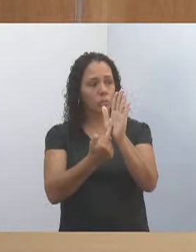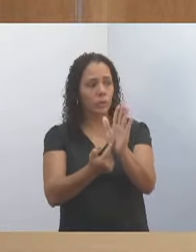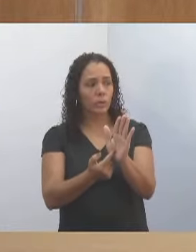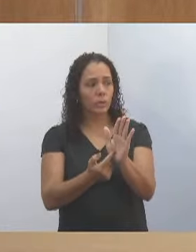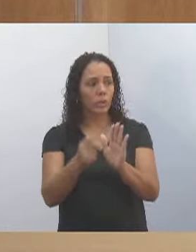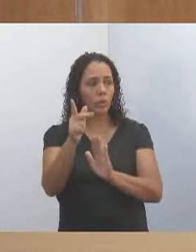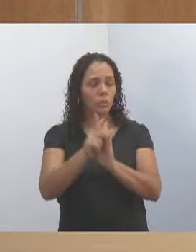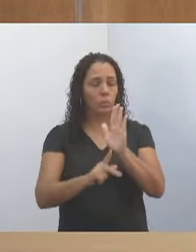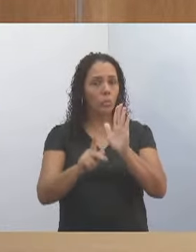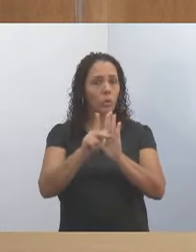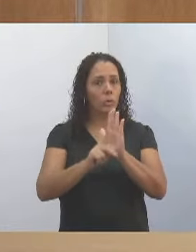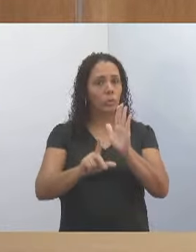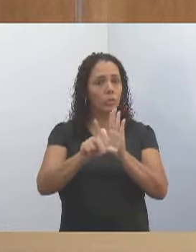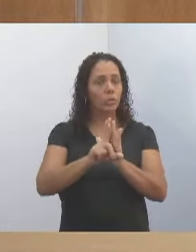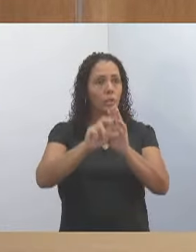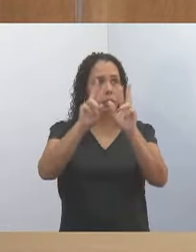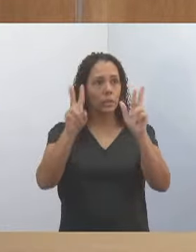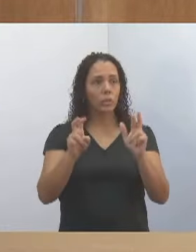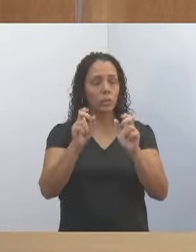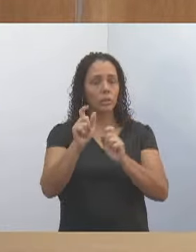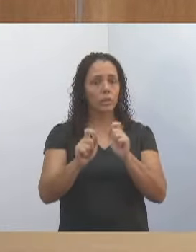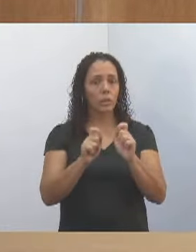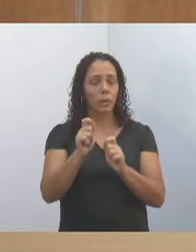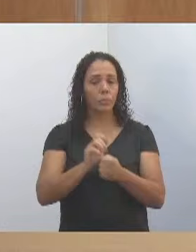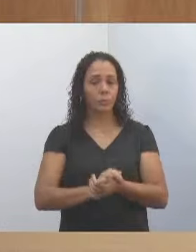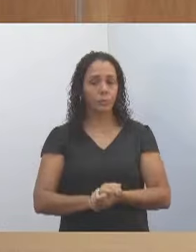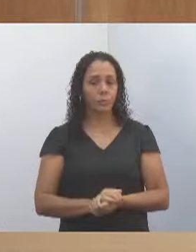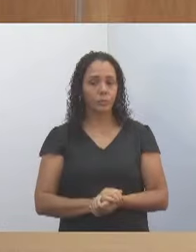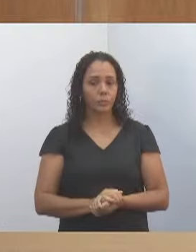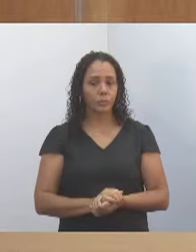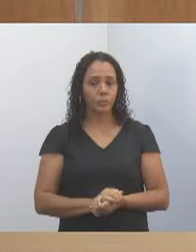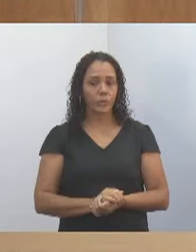o projeto de lei que diz o seguinte.